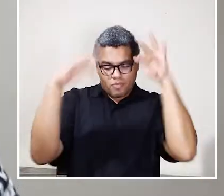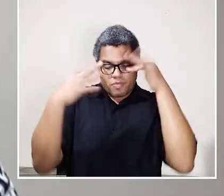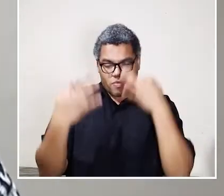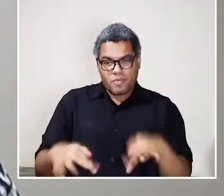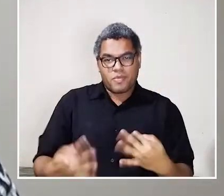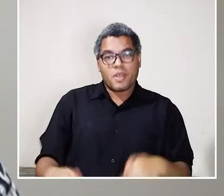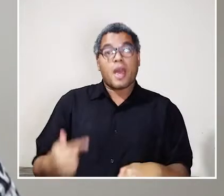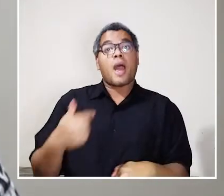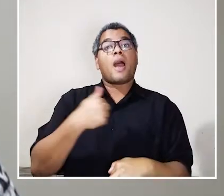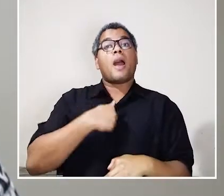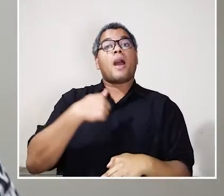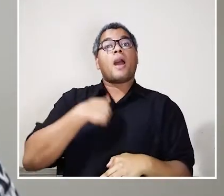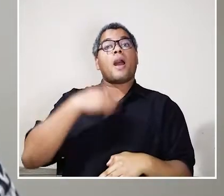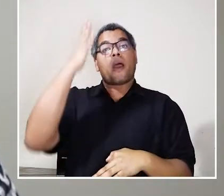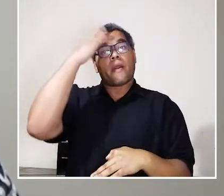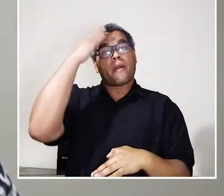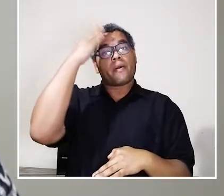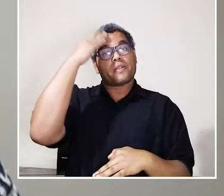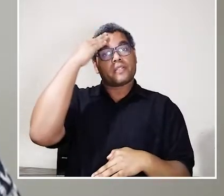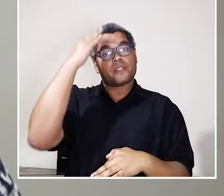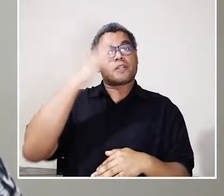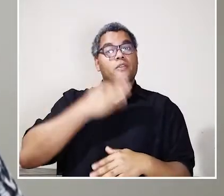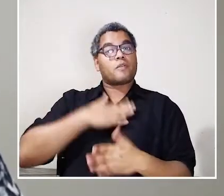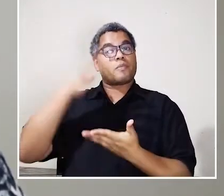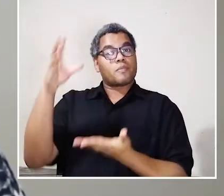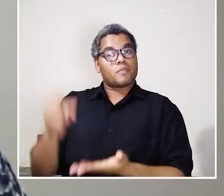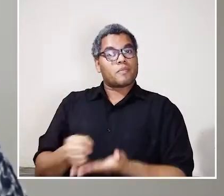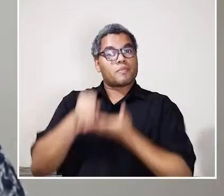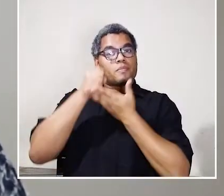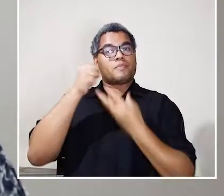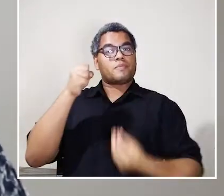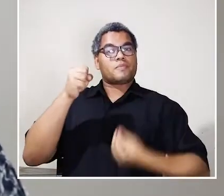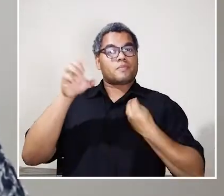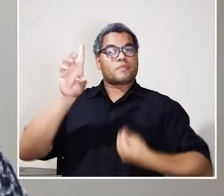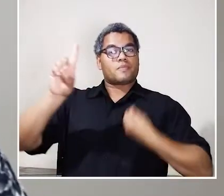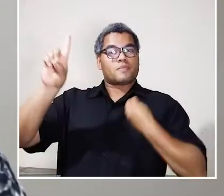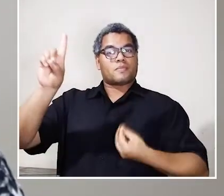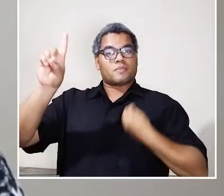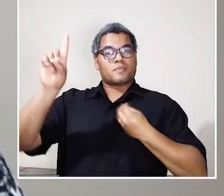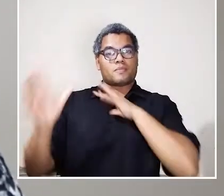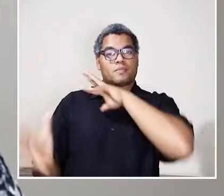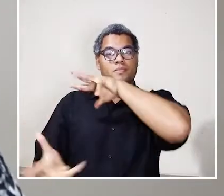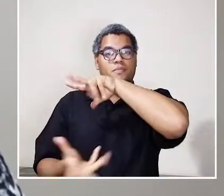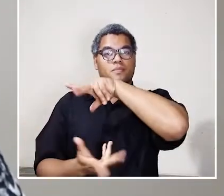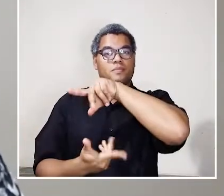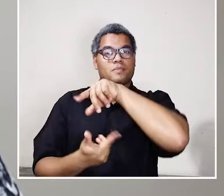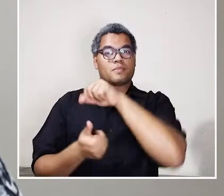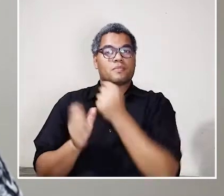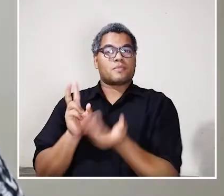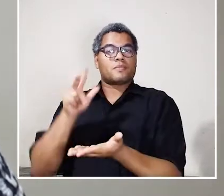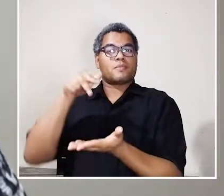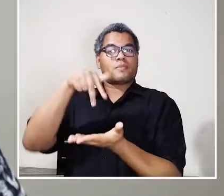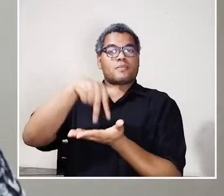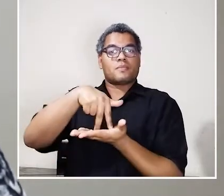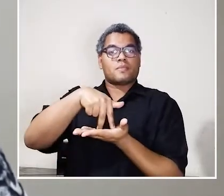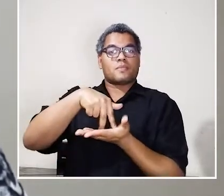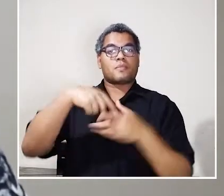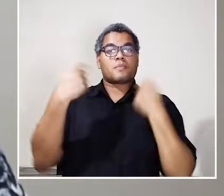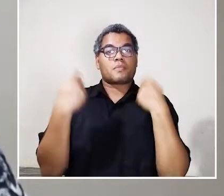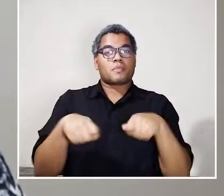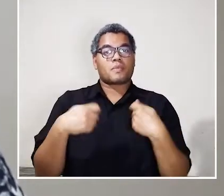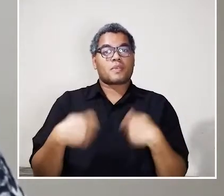Eu sei que o meu Redentor vive e por fim se levantará sobre a terra.